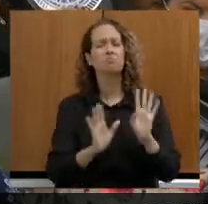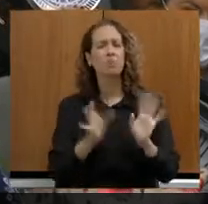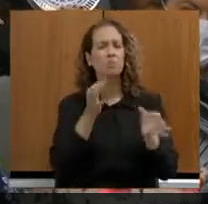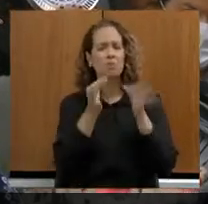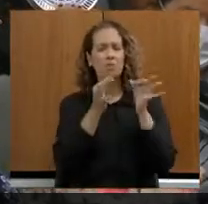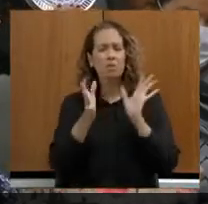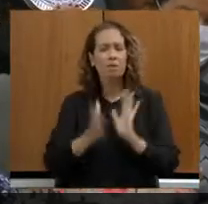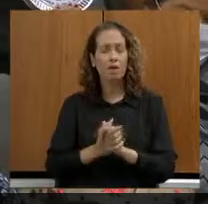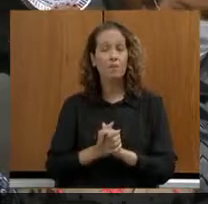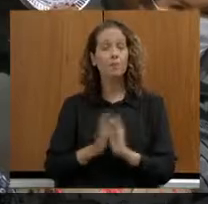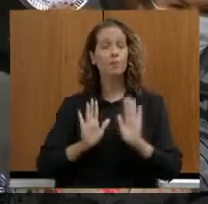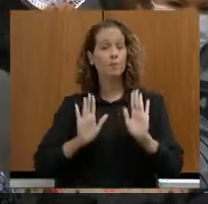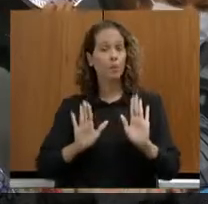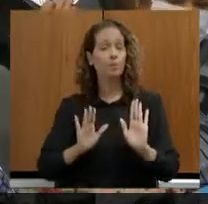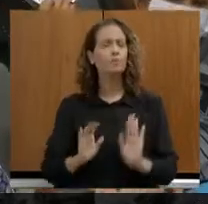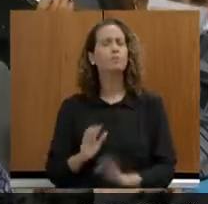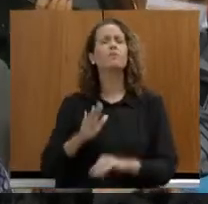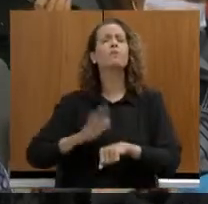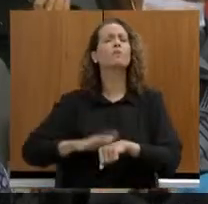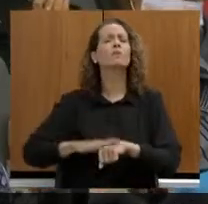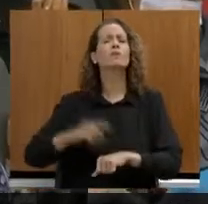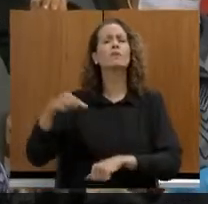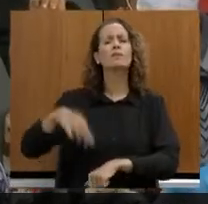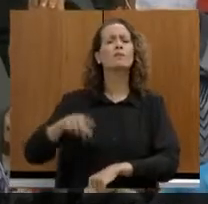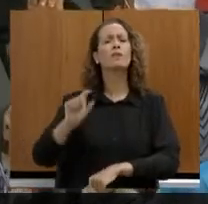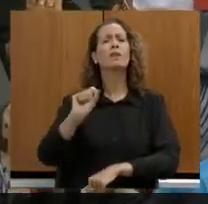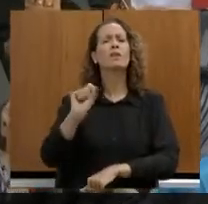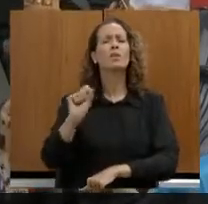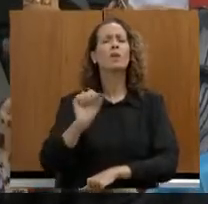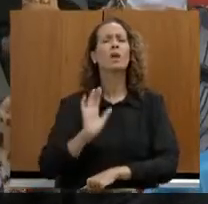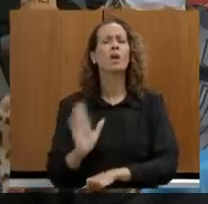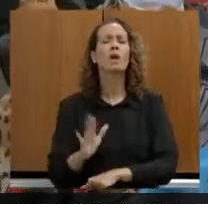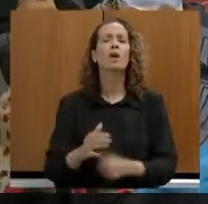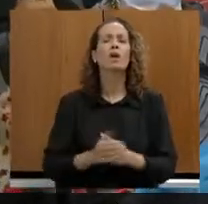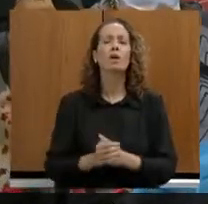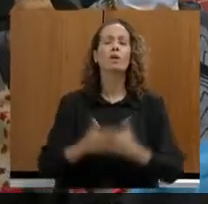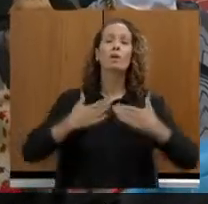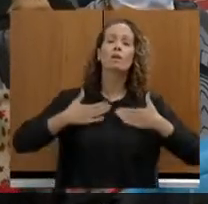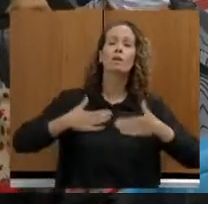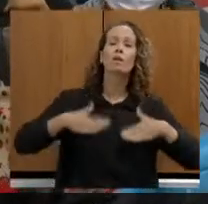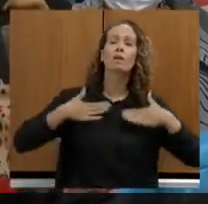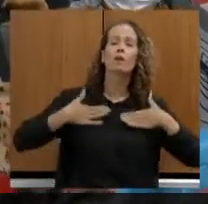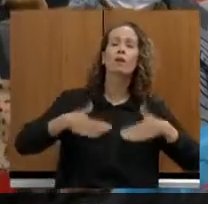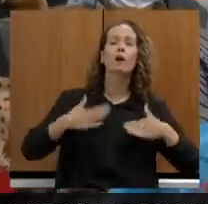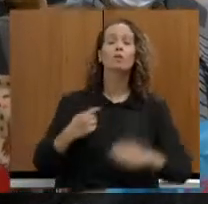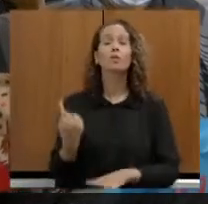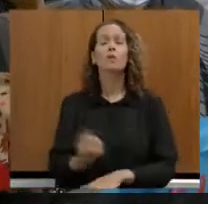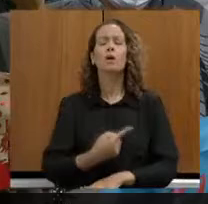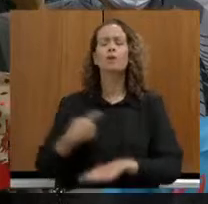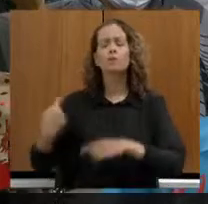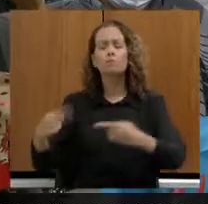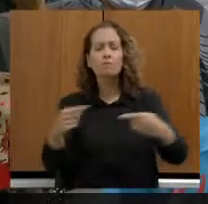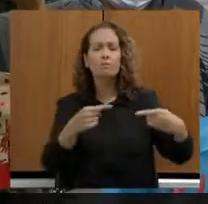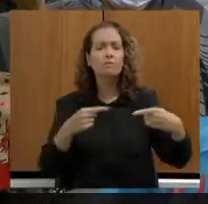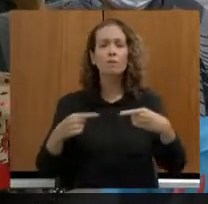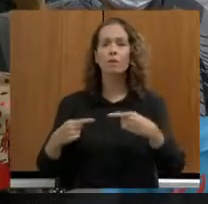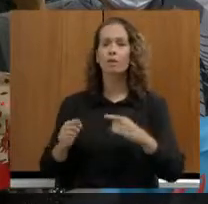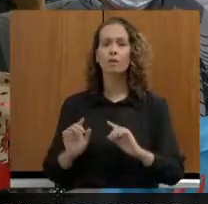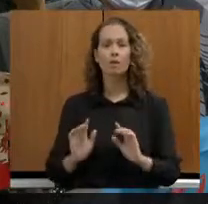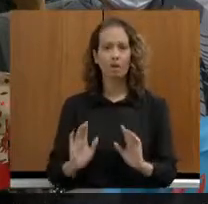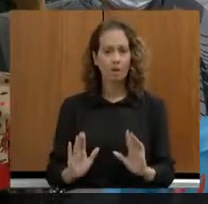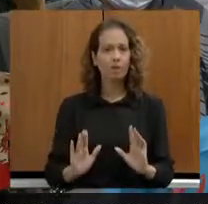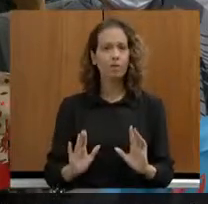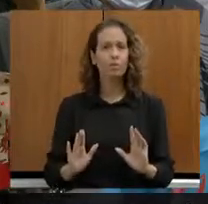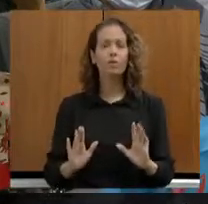uma pergunta o que nós o que nós temos que fazer aqui é baixar um pouquinho tom de todo mundo nós estamos aqui debatendo nós